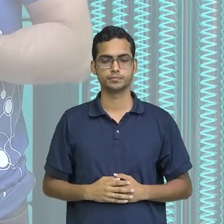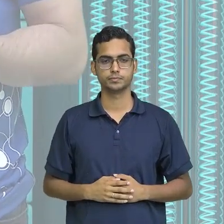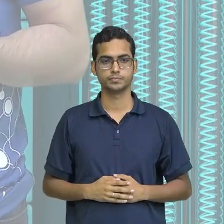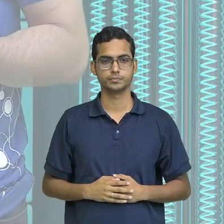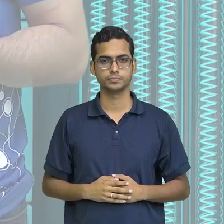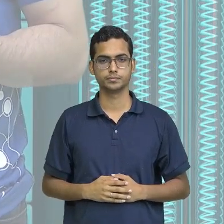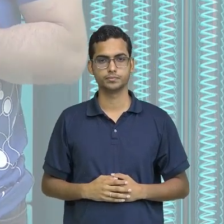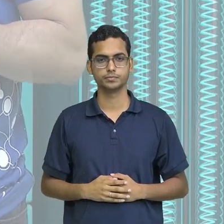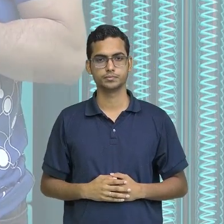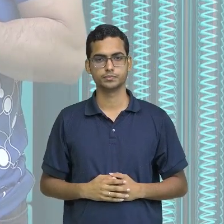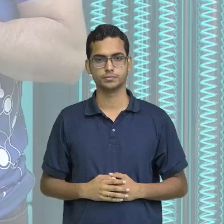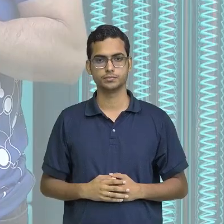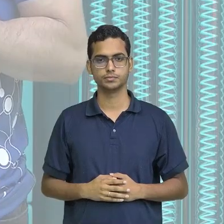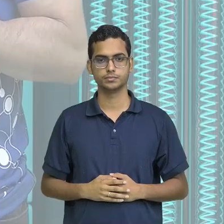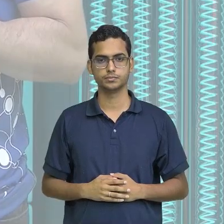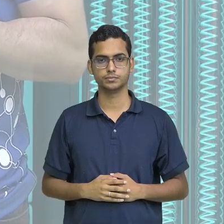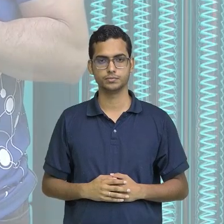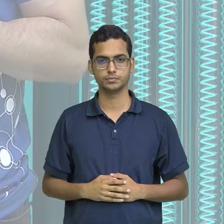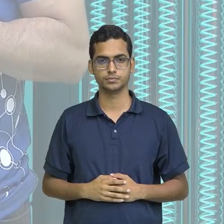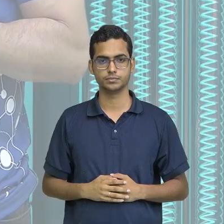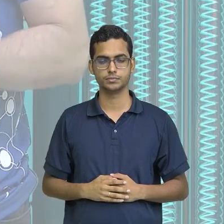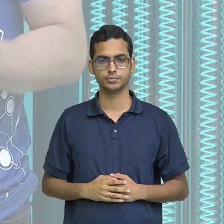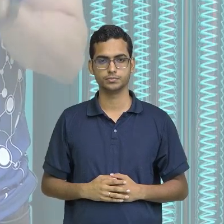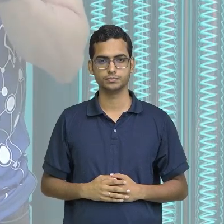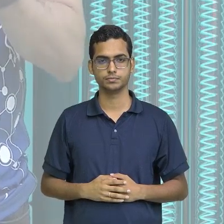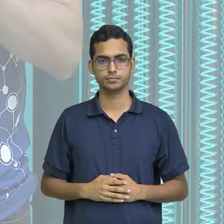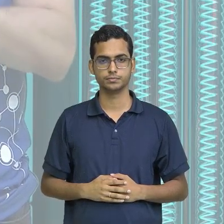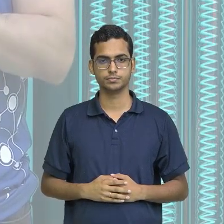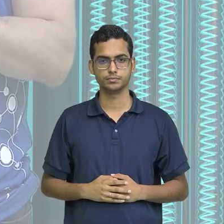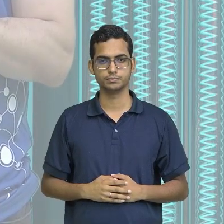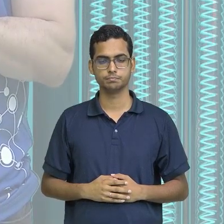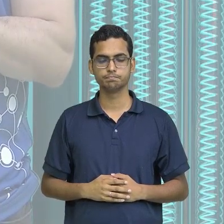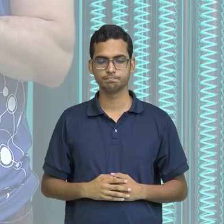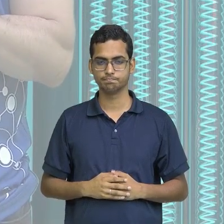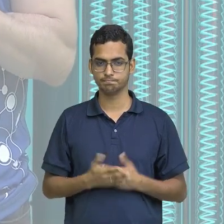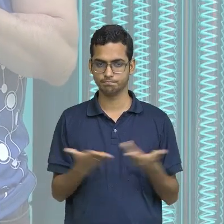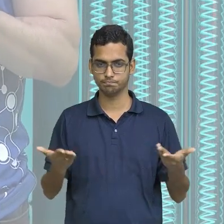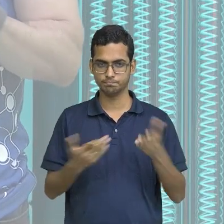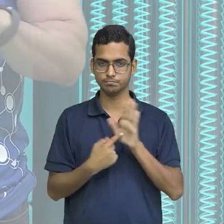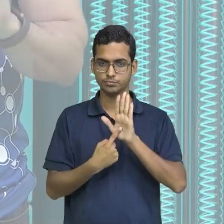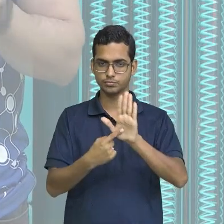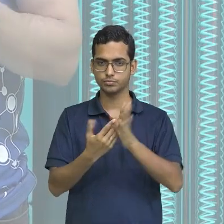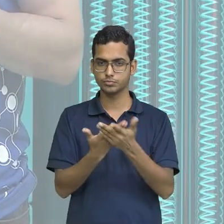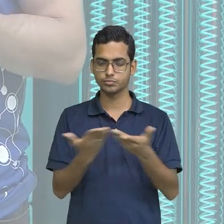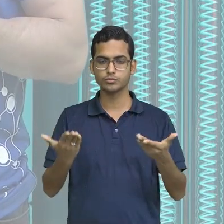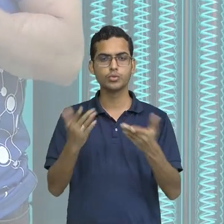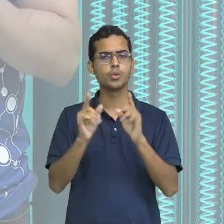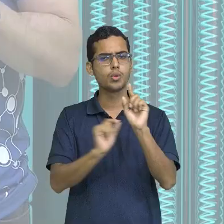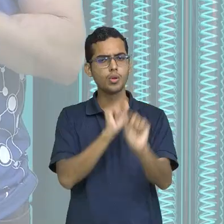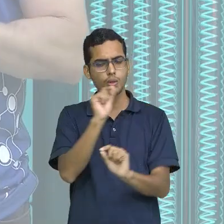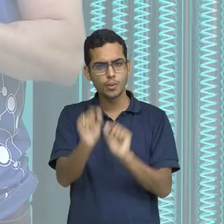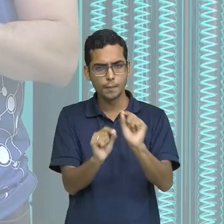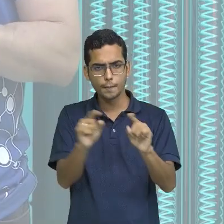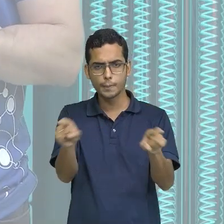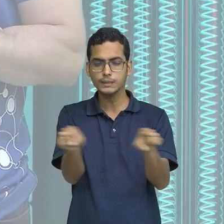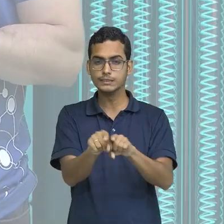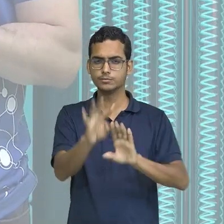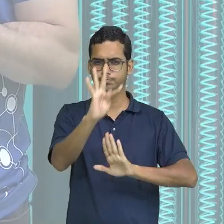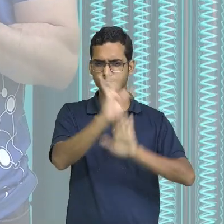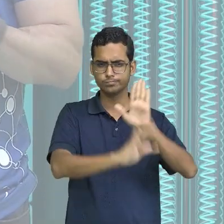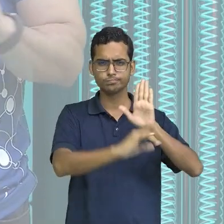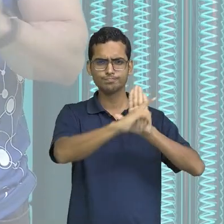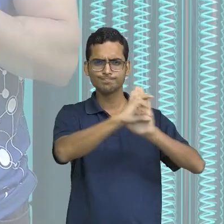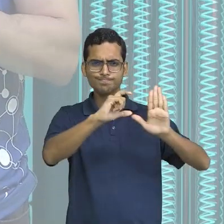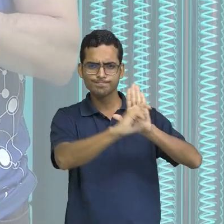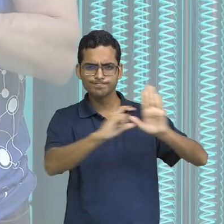verbo principal com ing, tá bom? Vou mostrar para vocês agora um pouco mais, né, um pequeno texto com algumas frases ali a